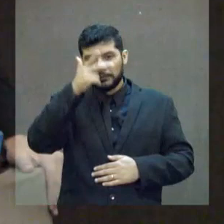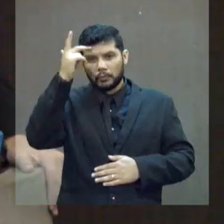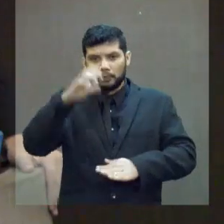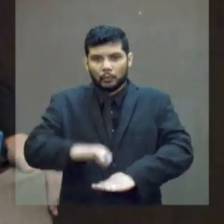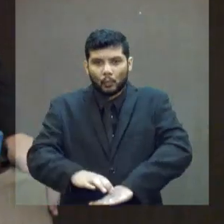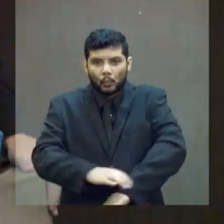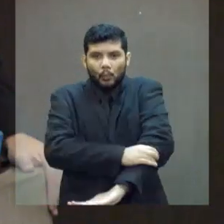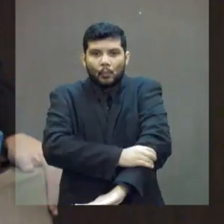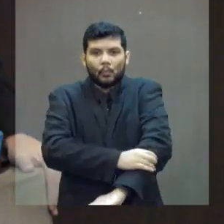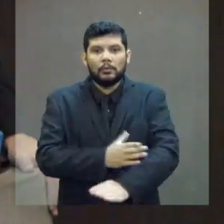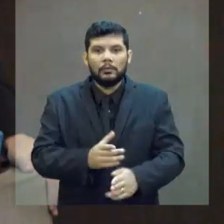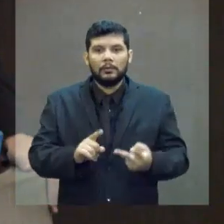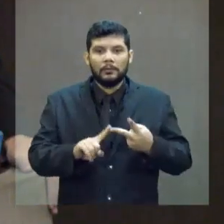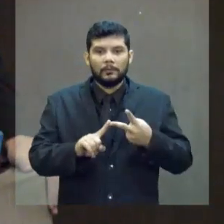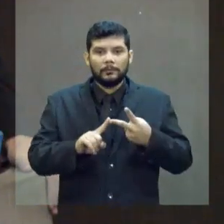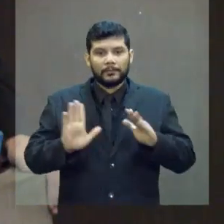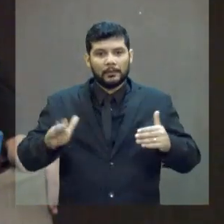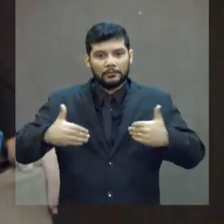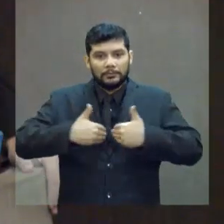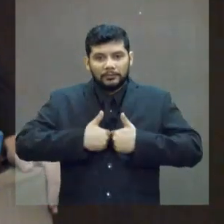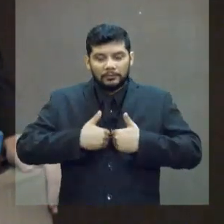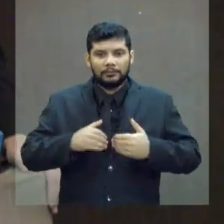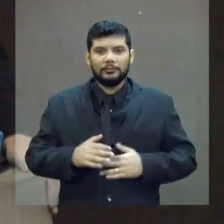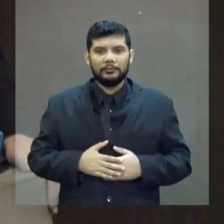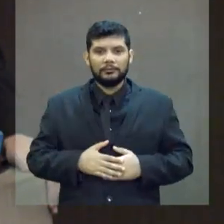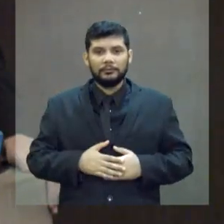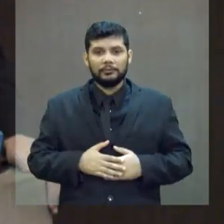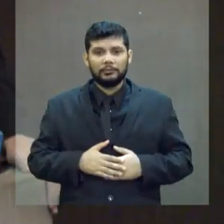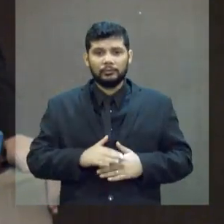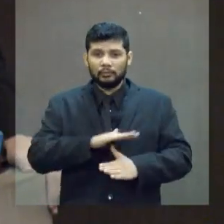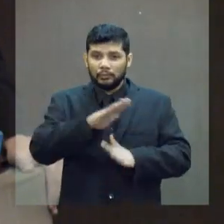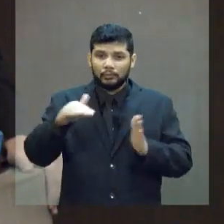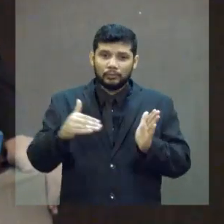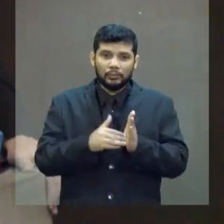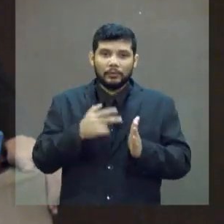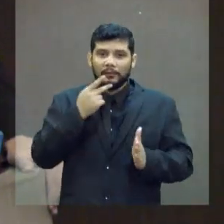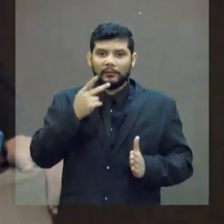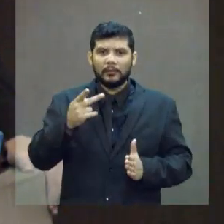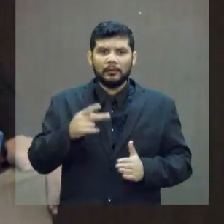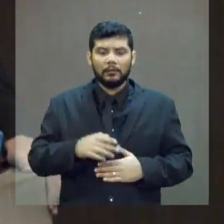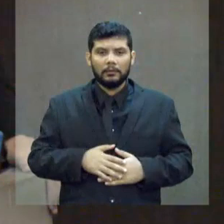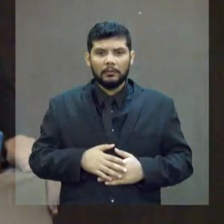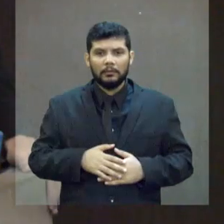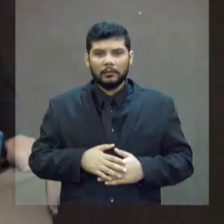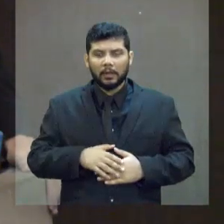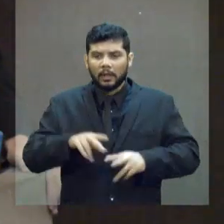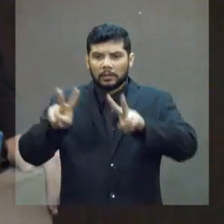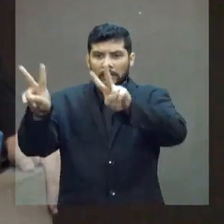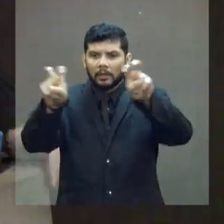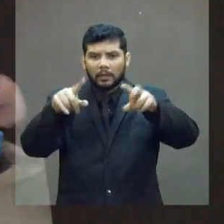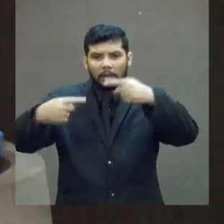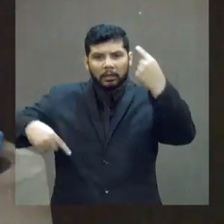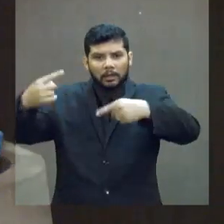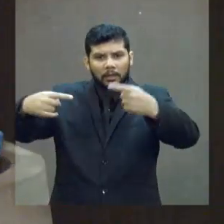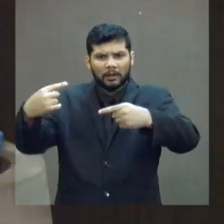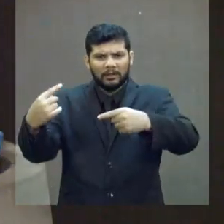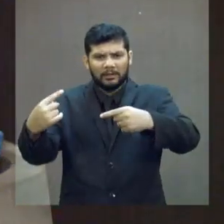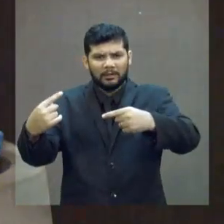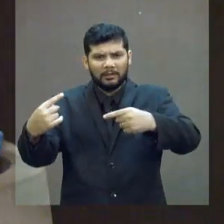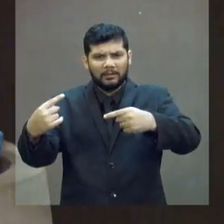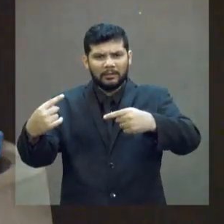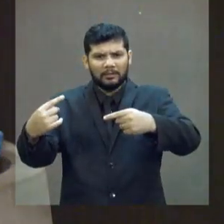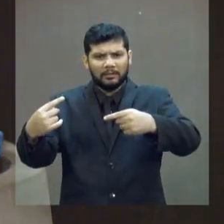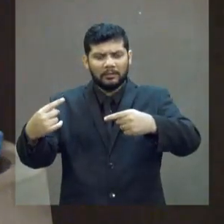pessoas autistas, e todos em uníssono disseram, nada sobre nós sem nós. Nada sobre nós sem nós.